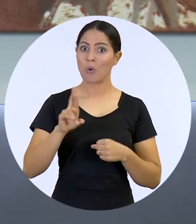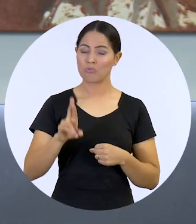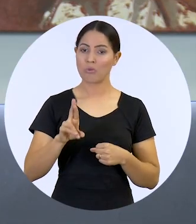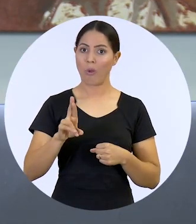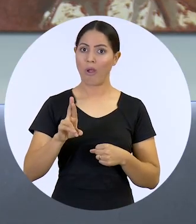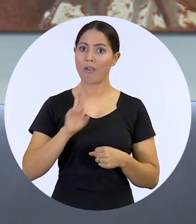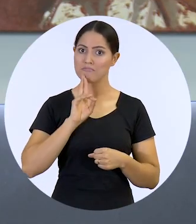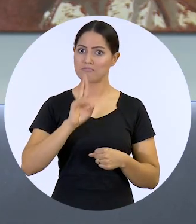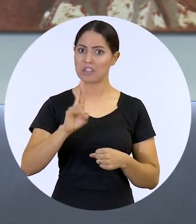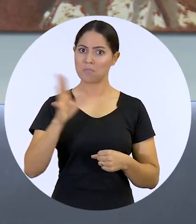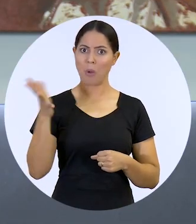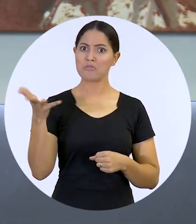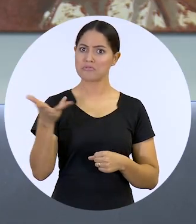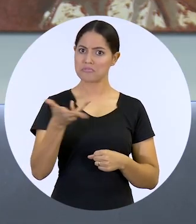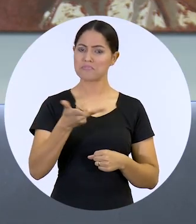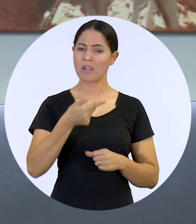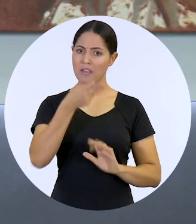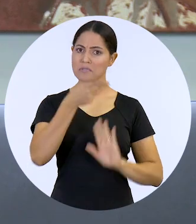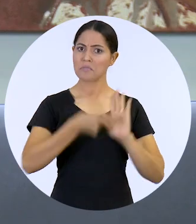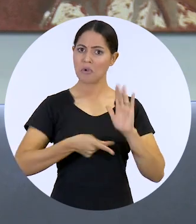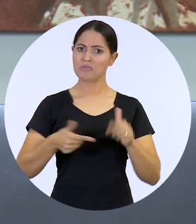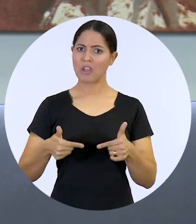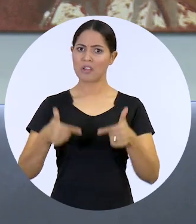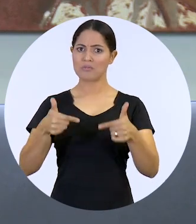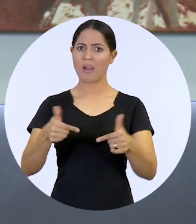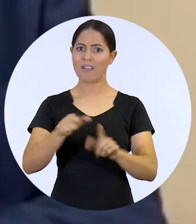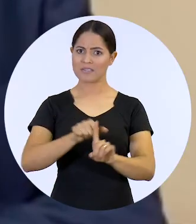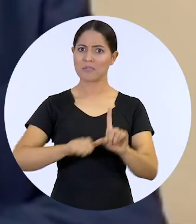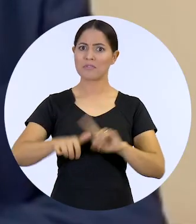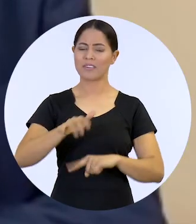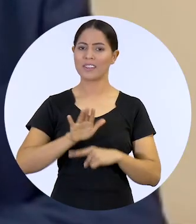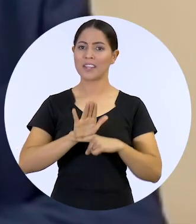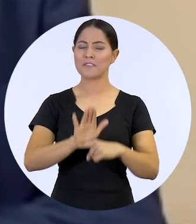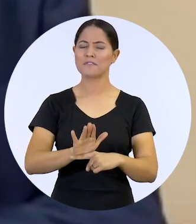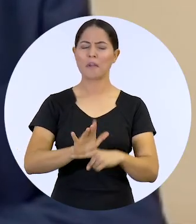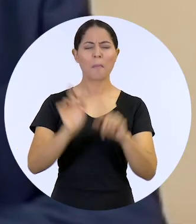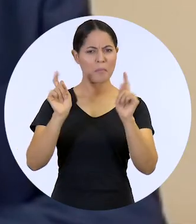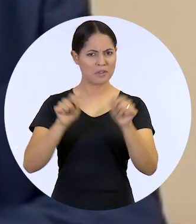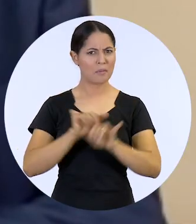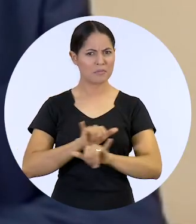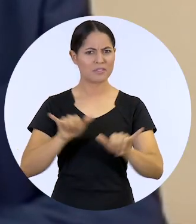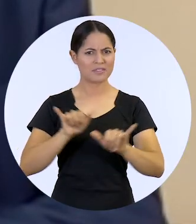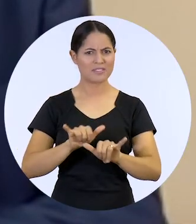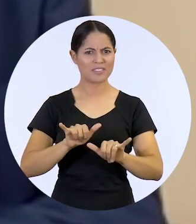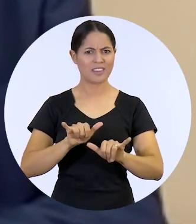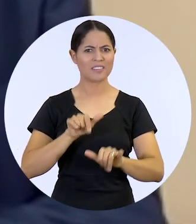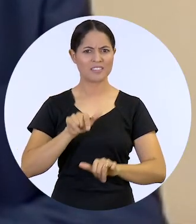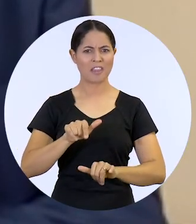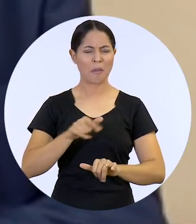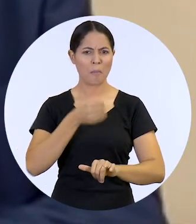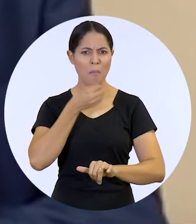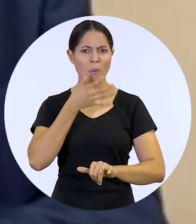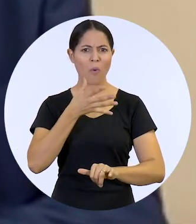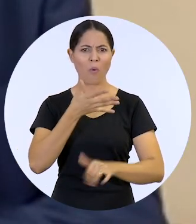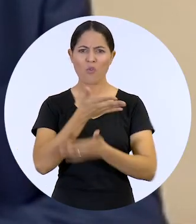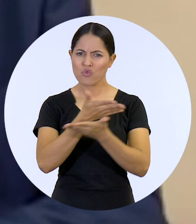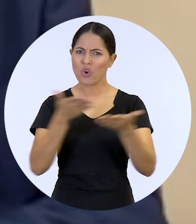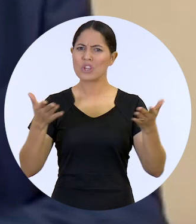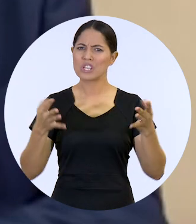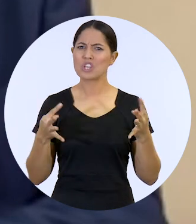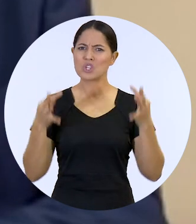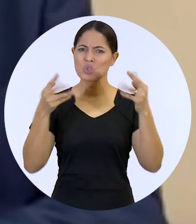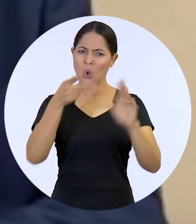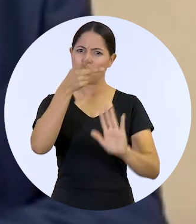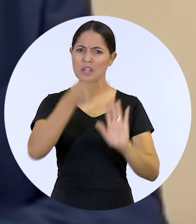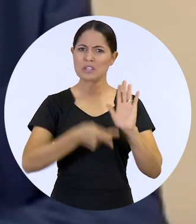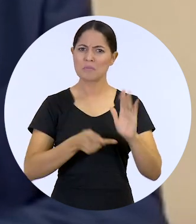senhor acabou de citar alguns resultados excelentes deste projeto social. Podemos falar que esses resultados, todos vocês